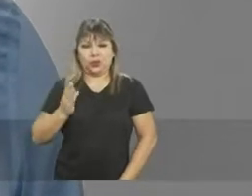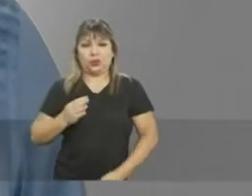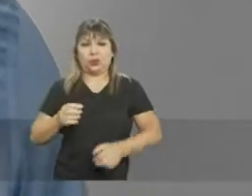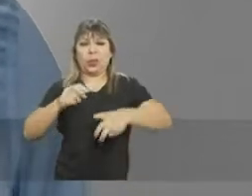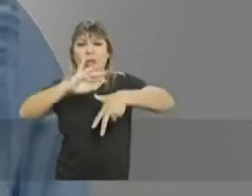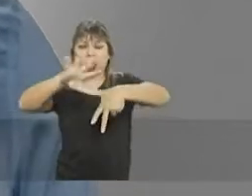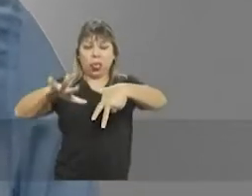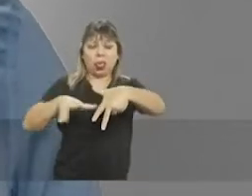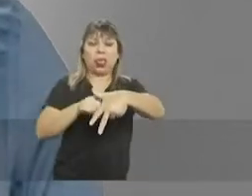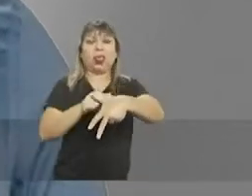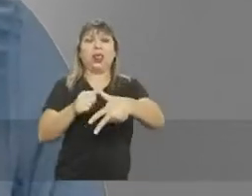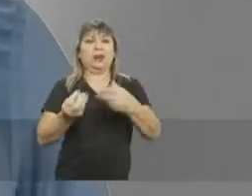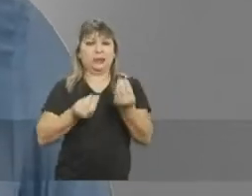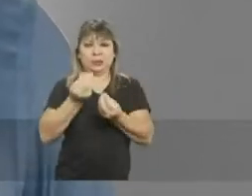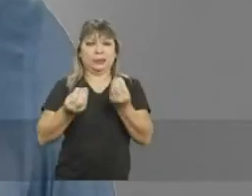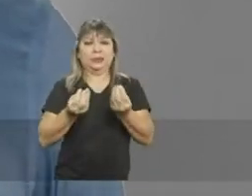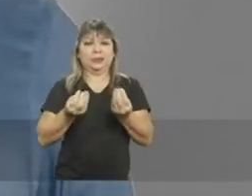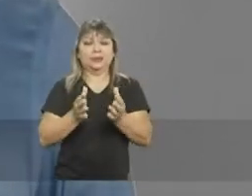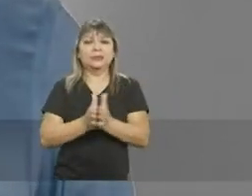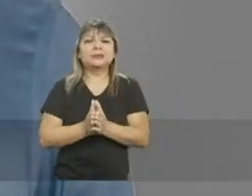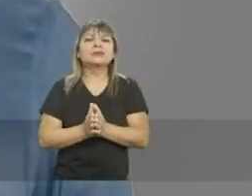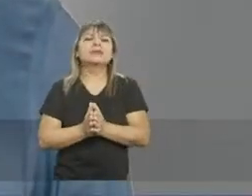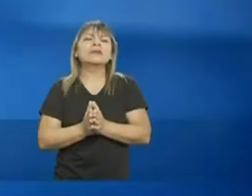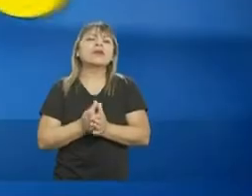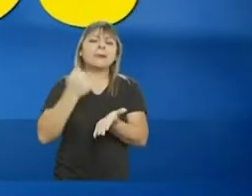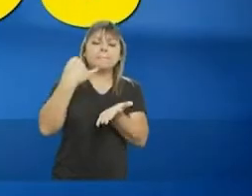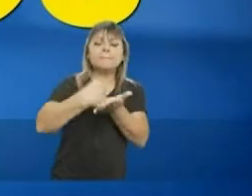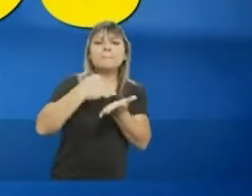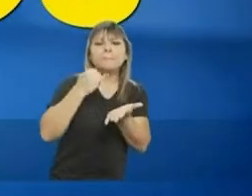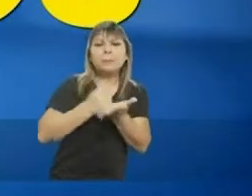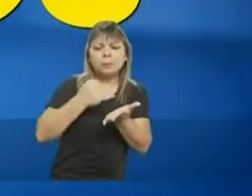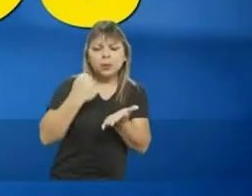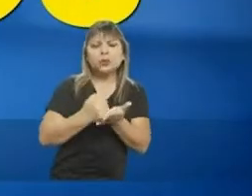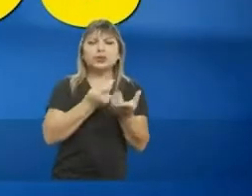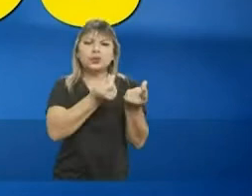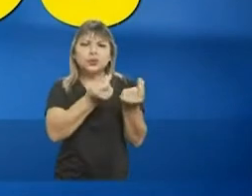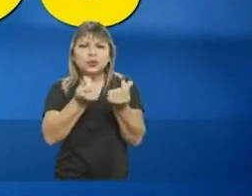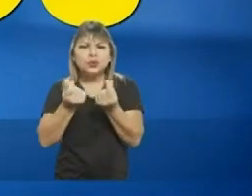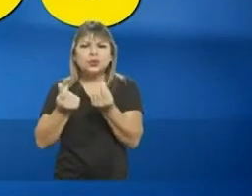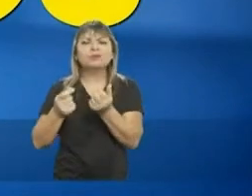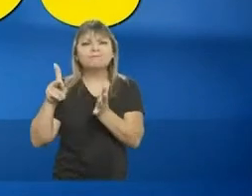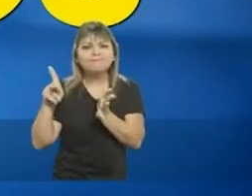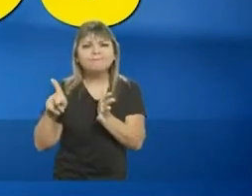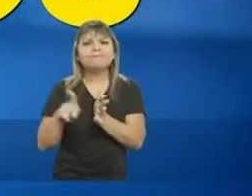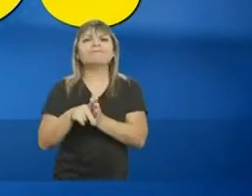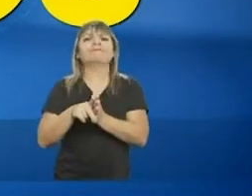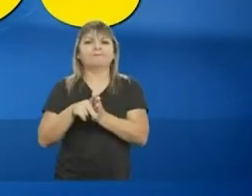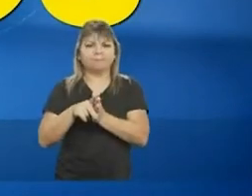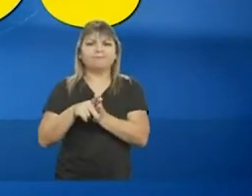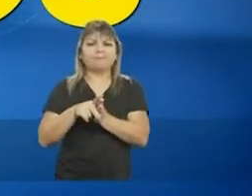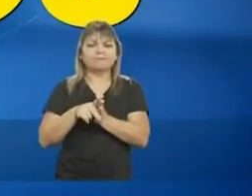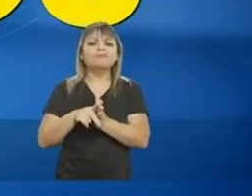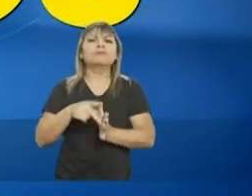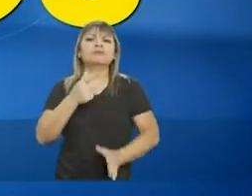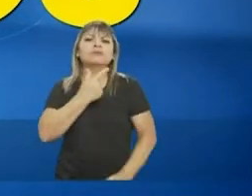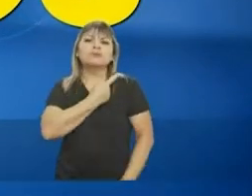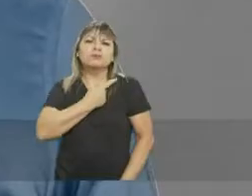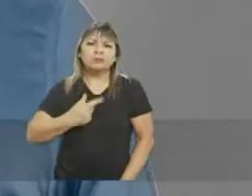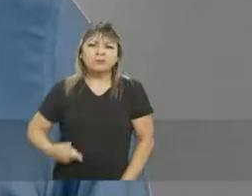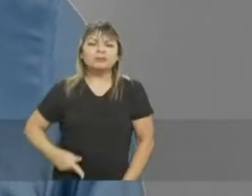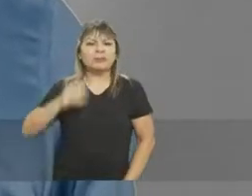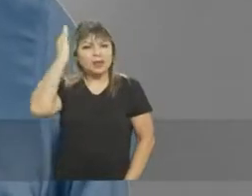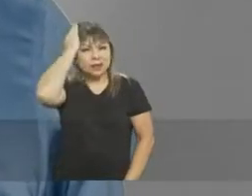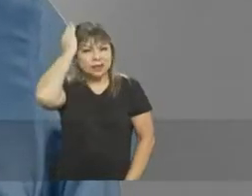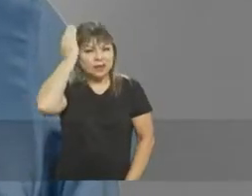nacional pelos escândalos da turma do Azambuja. Cortar impostos. O dinheiro vai ficar com quem mais precisa.